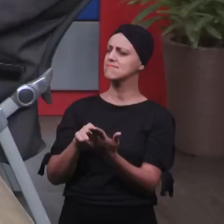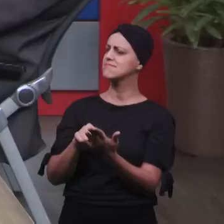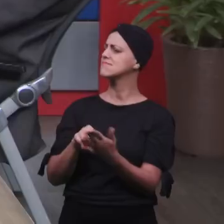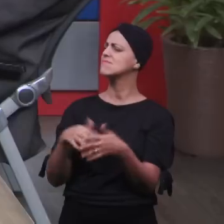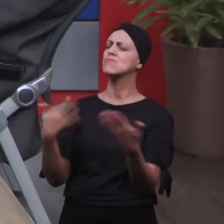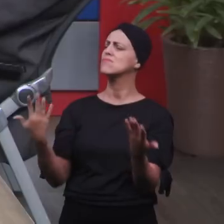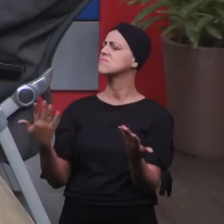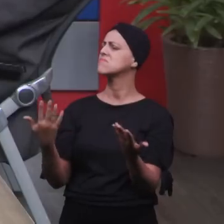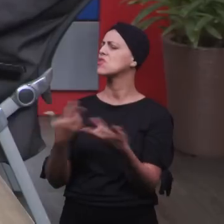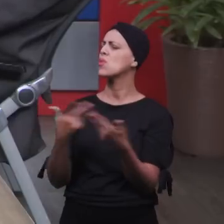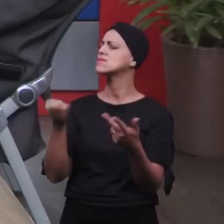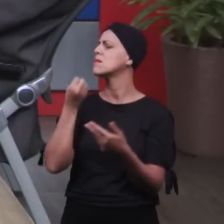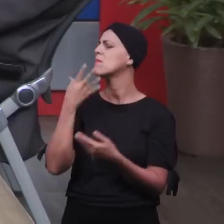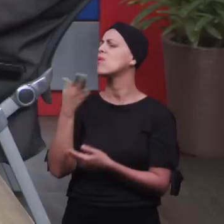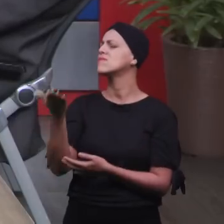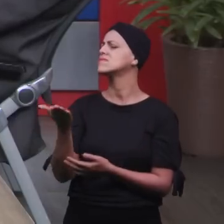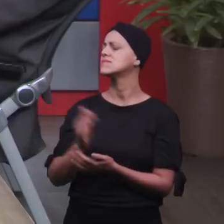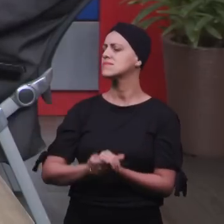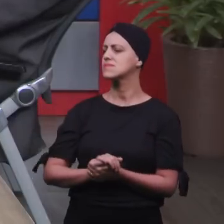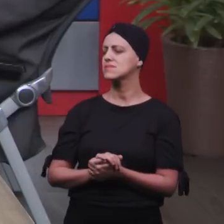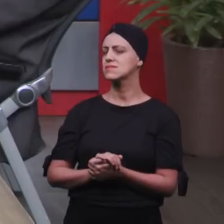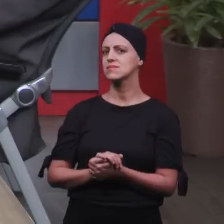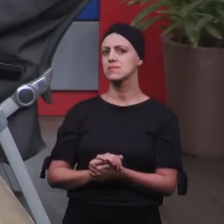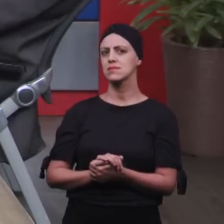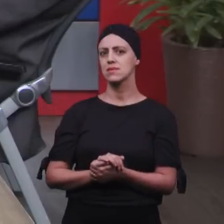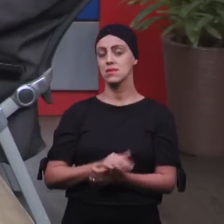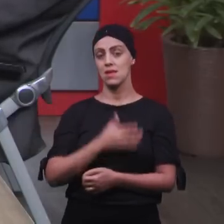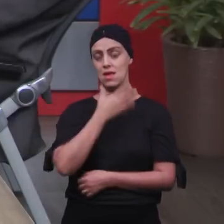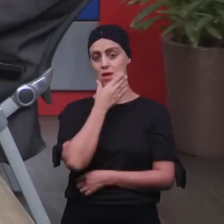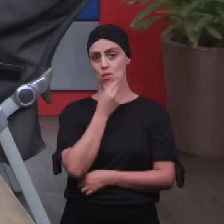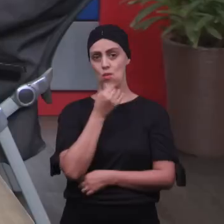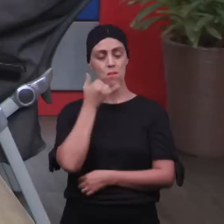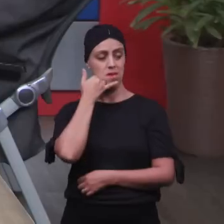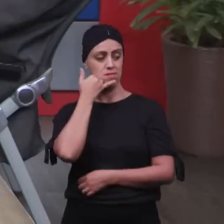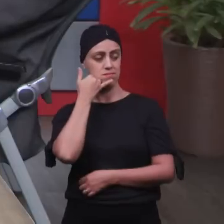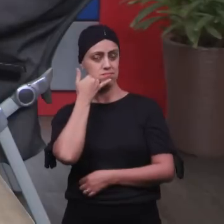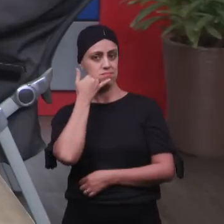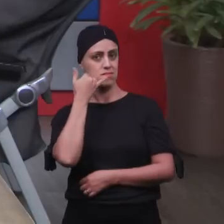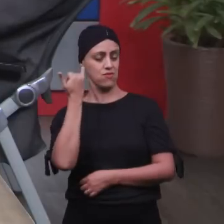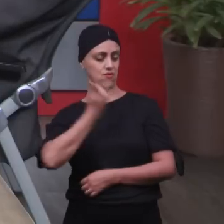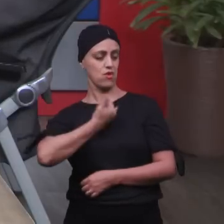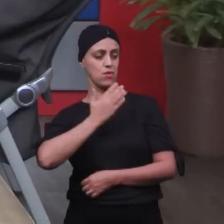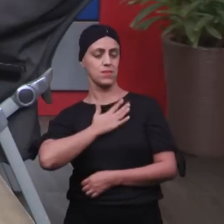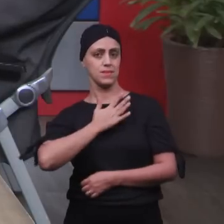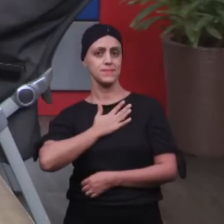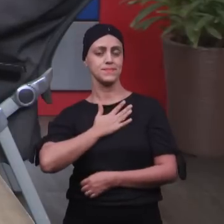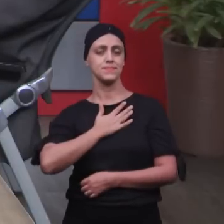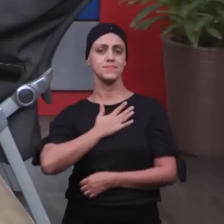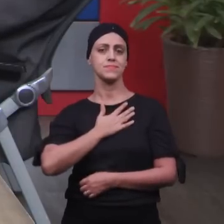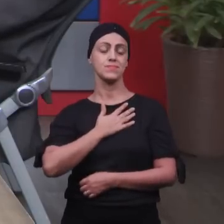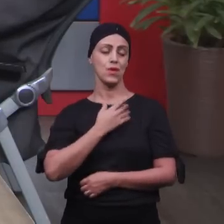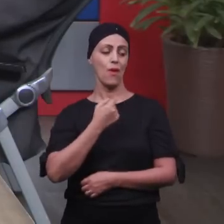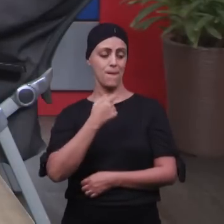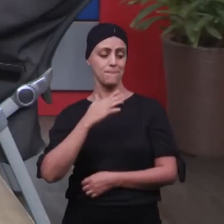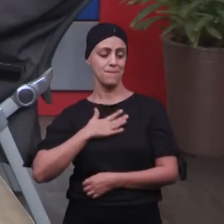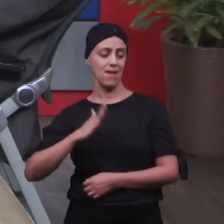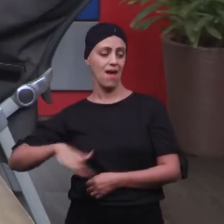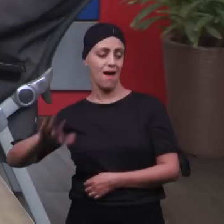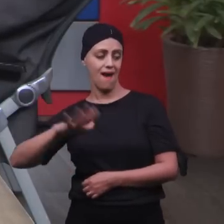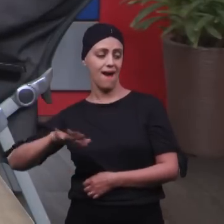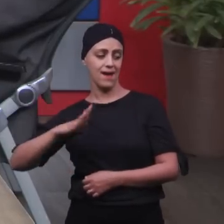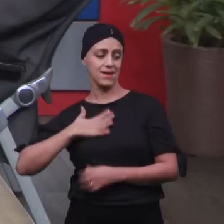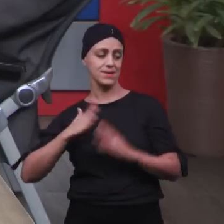isso te traz? Então ele abriu uma situação e disse, olha, nessa região que eu moro aqui, bem próximo da minha